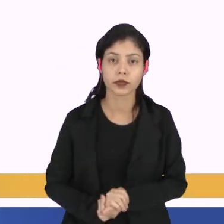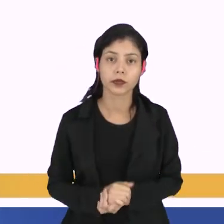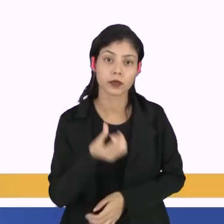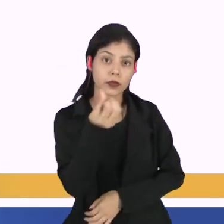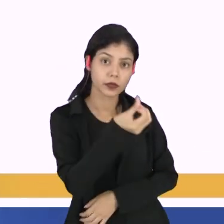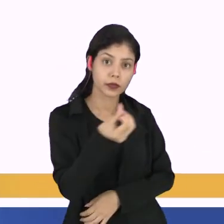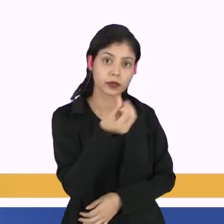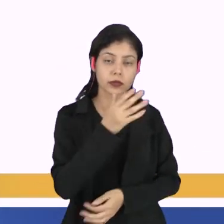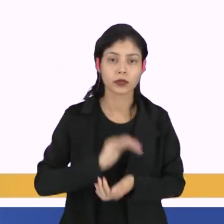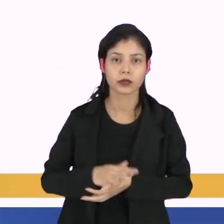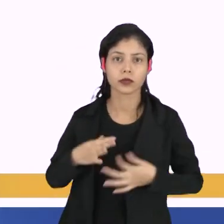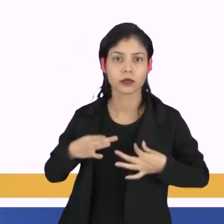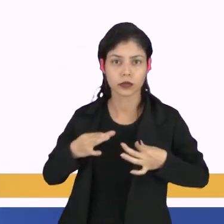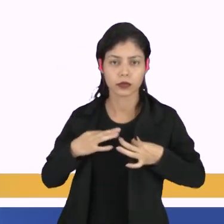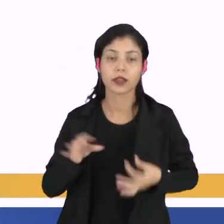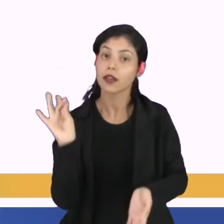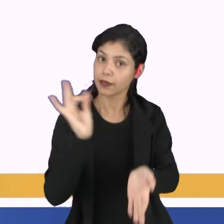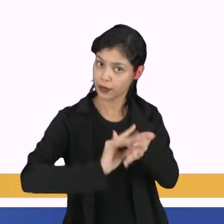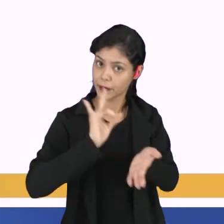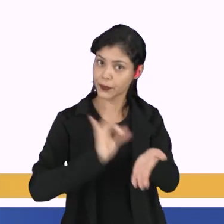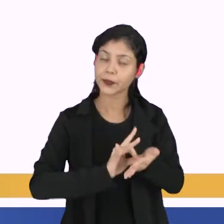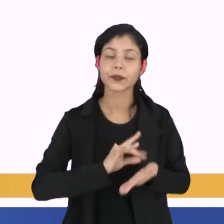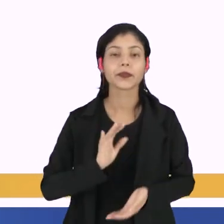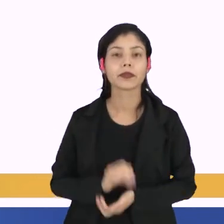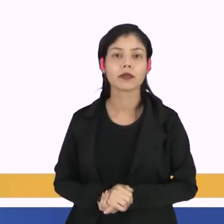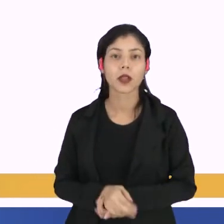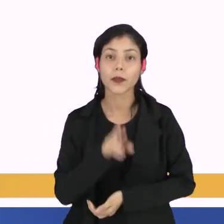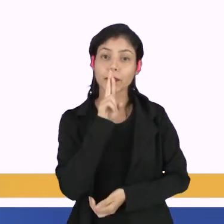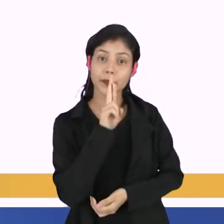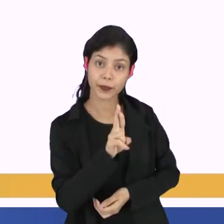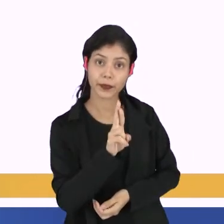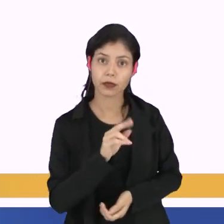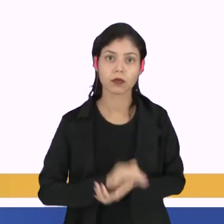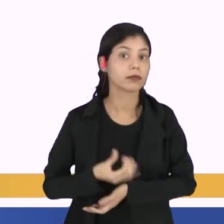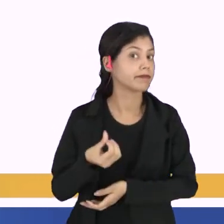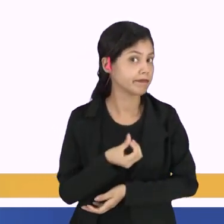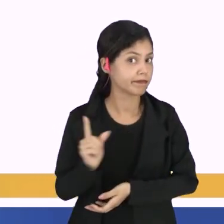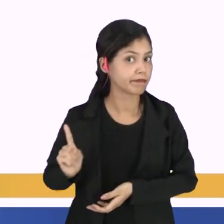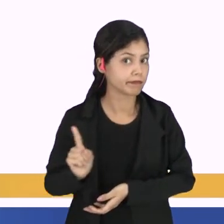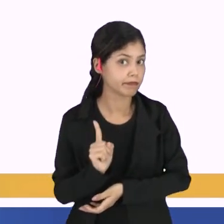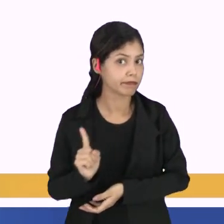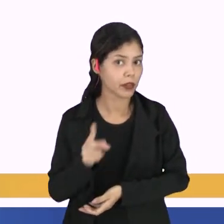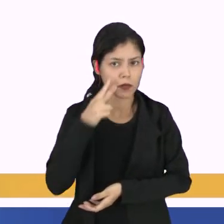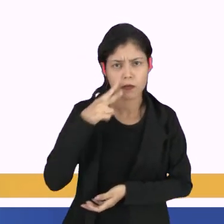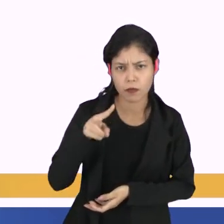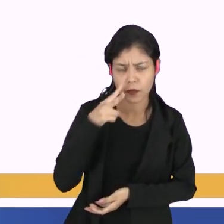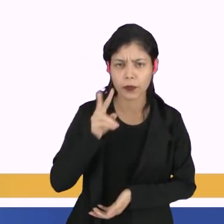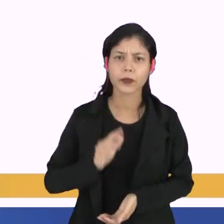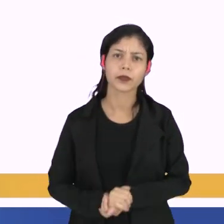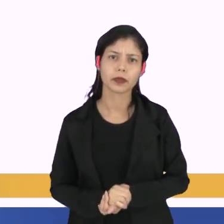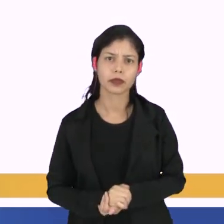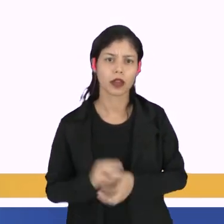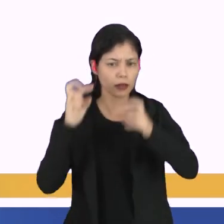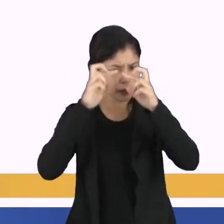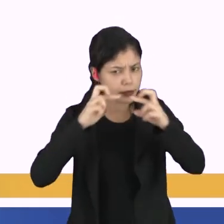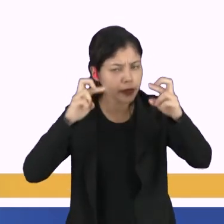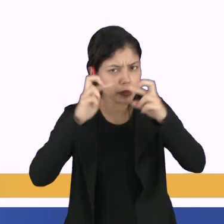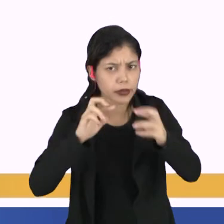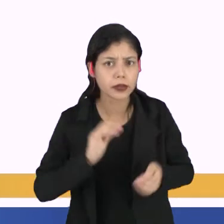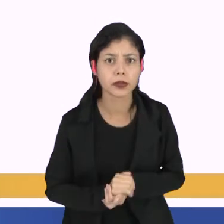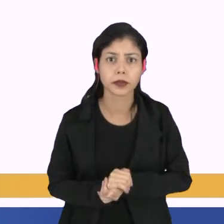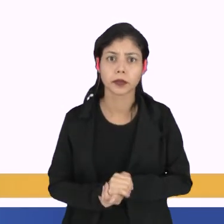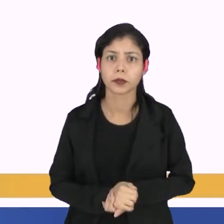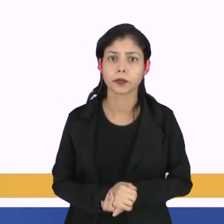6 camisolas. Mas na verdade a resposta não é 6. Vocês verifiquem a observação